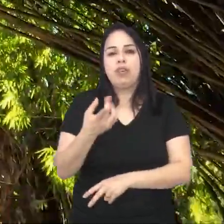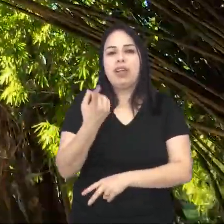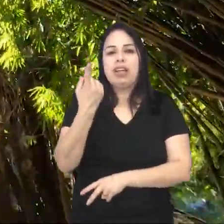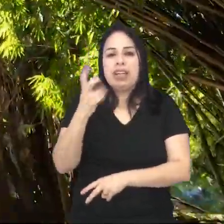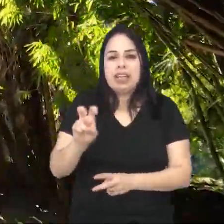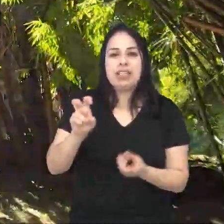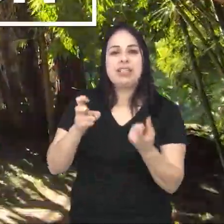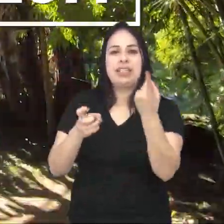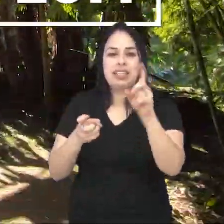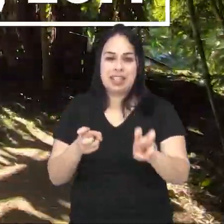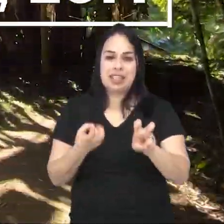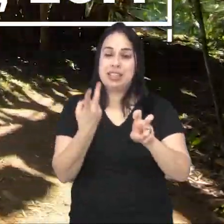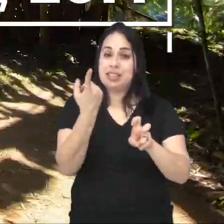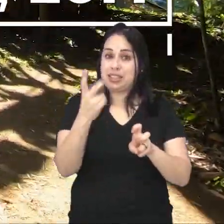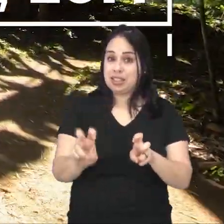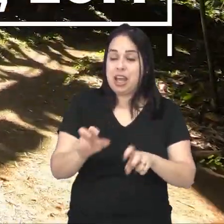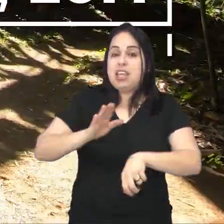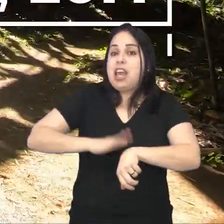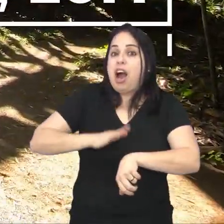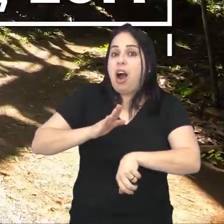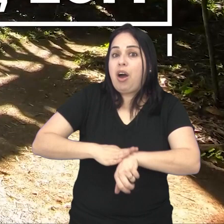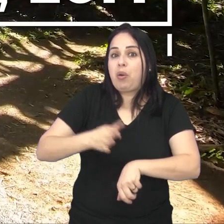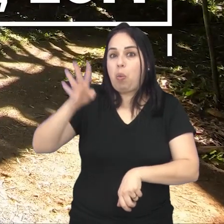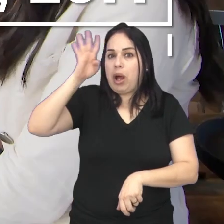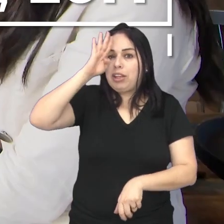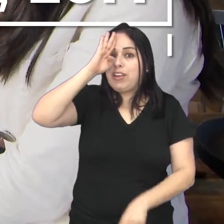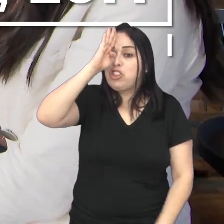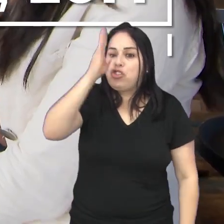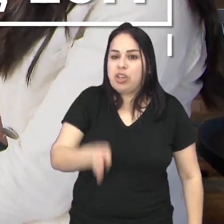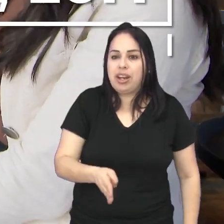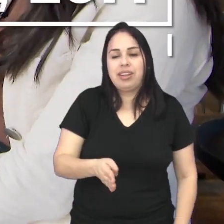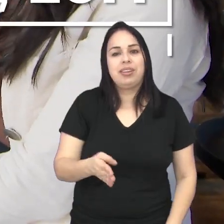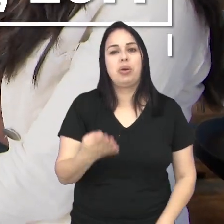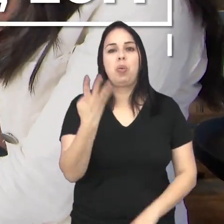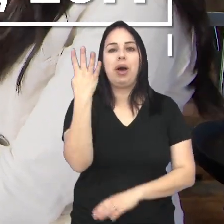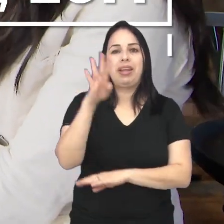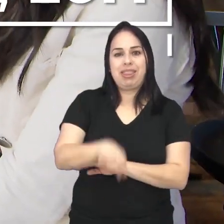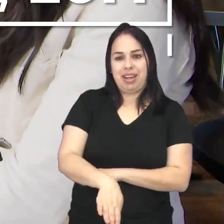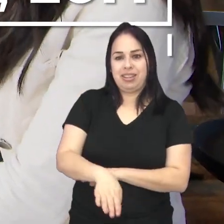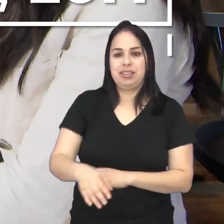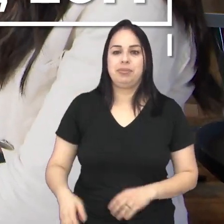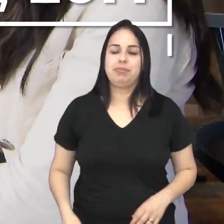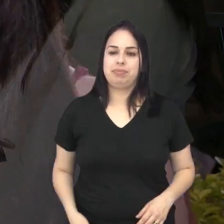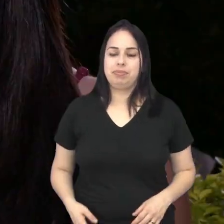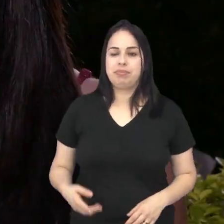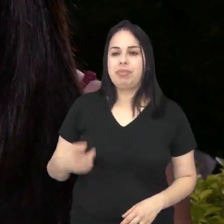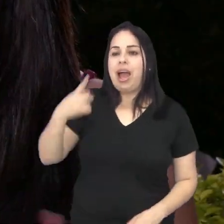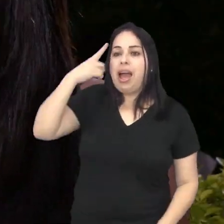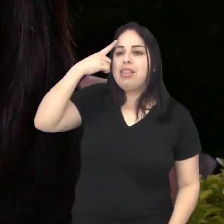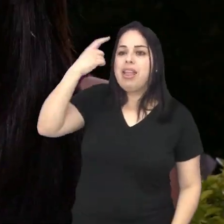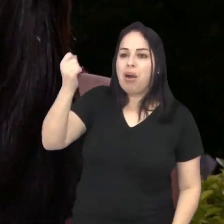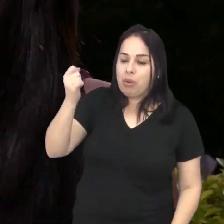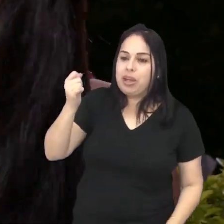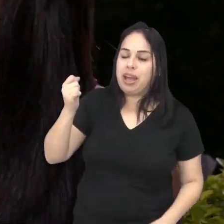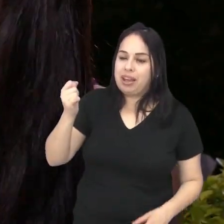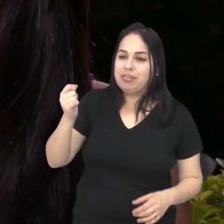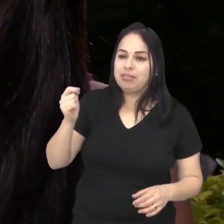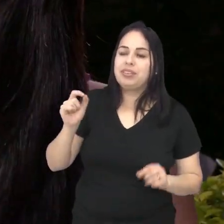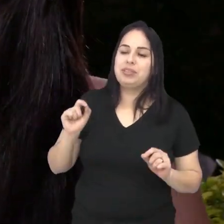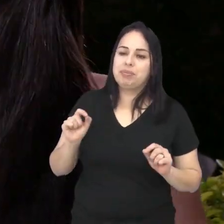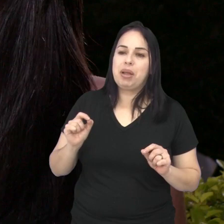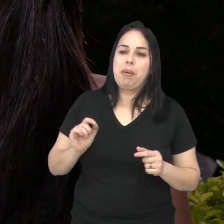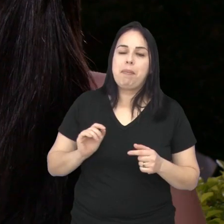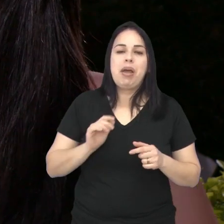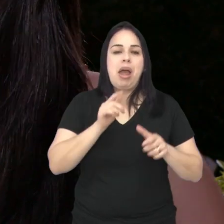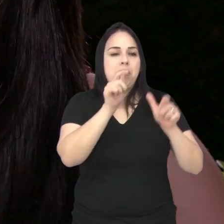Então anota aí o horário. Você acompanha Por Todos os Cantos às quartas-feiras, sempre às 4 da tarde. E a ideia do programa, como o próprio nome